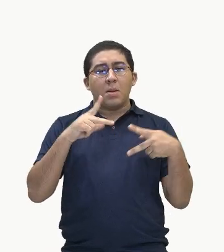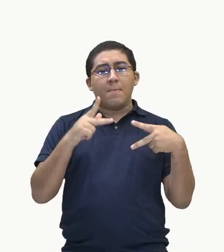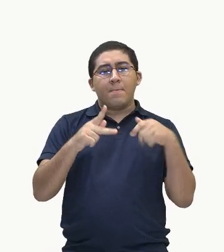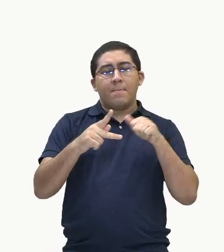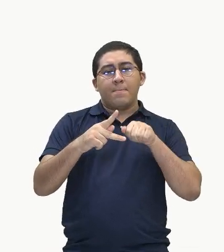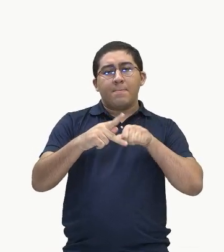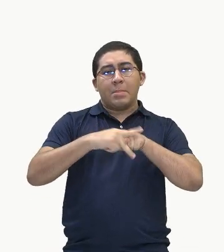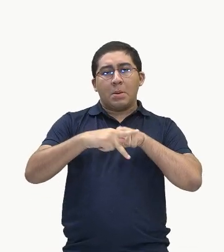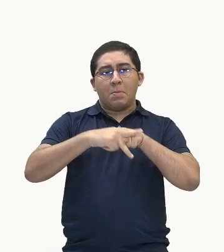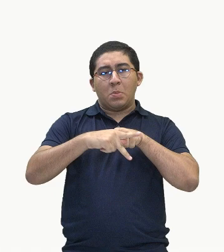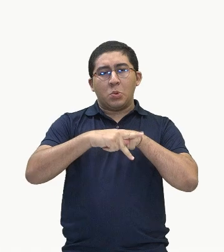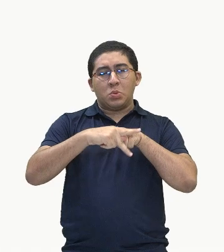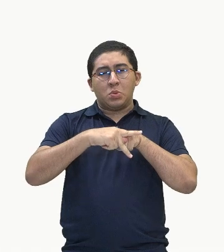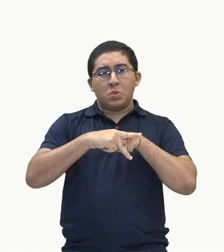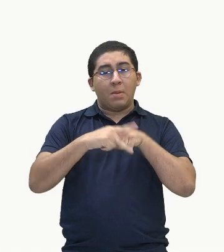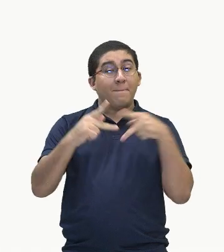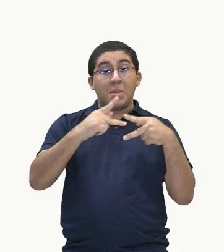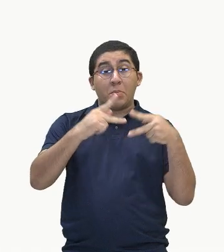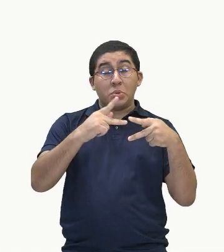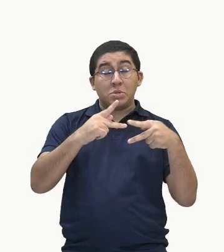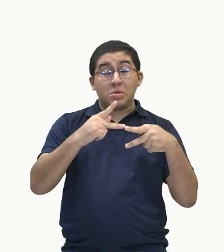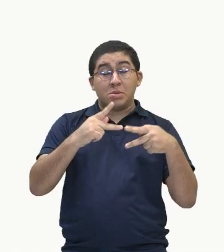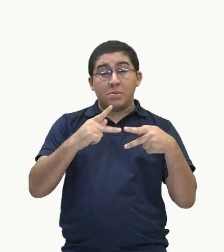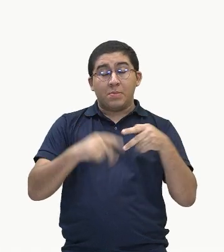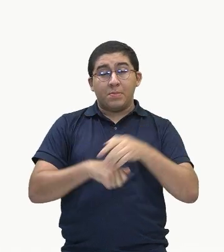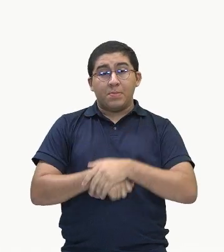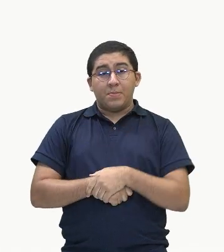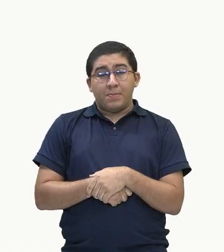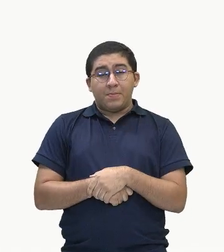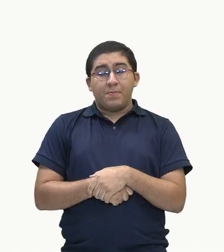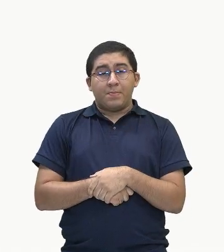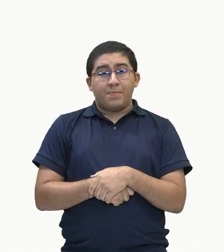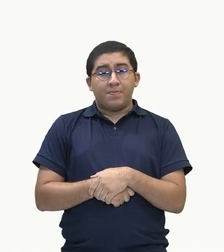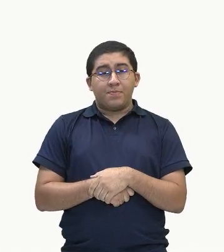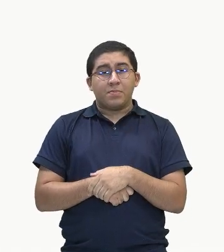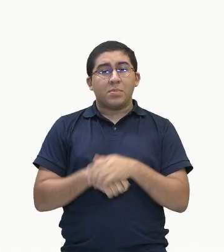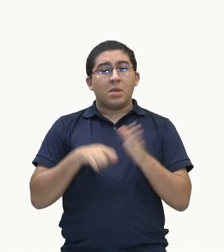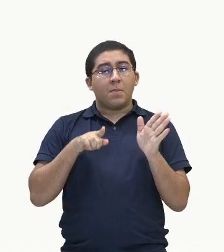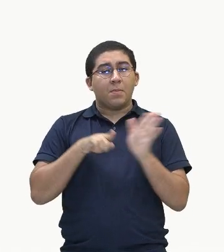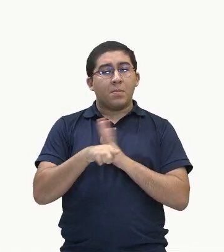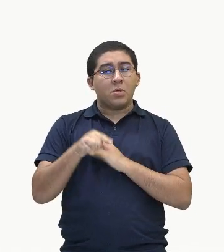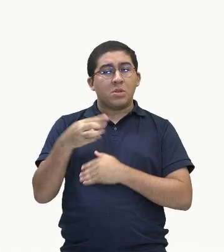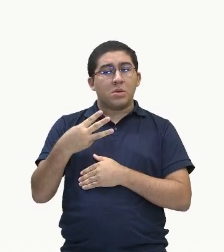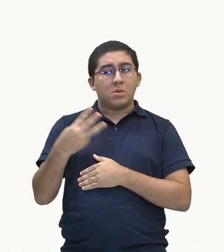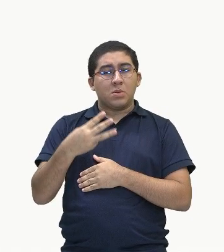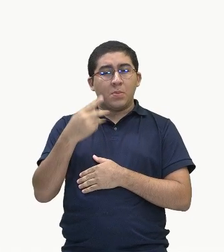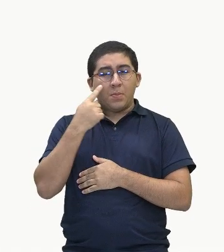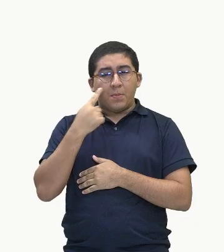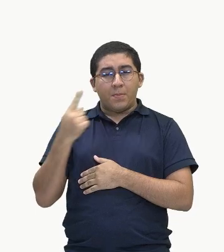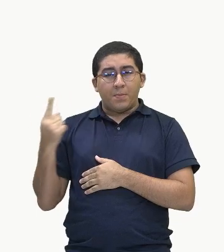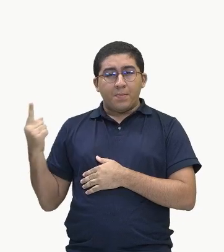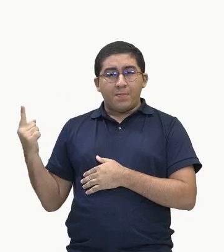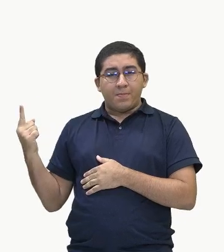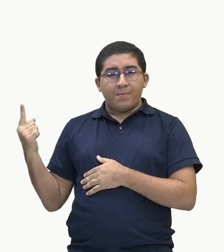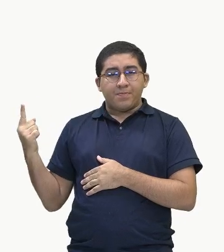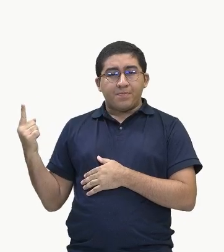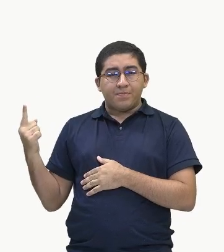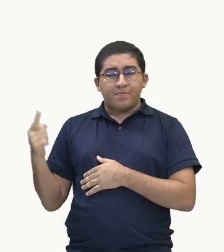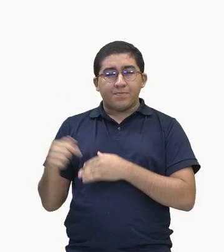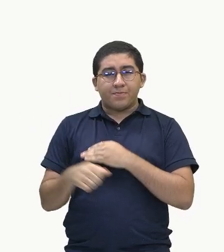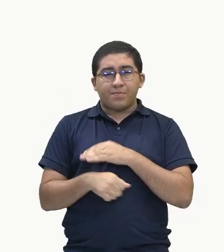preposição. A number three. The pistol shrimp use bubbles, catch prey.